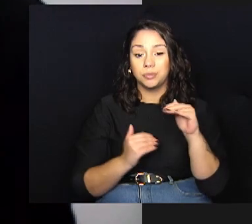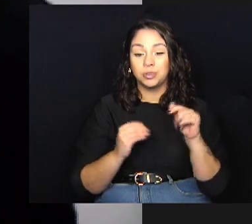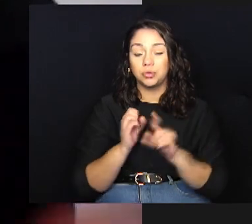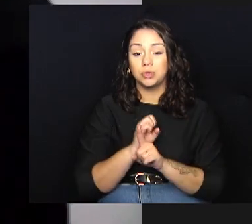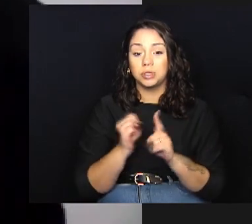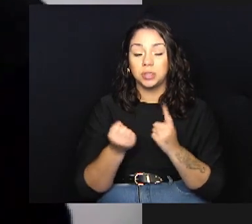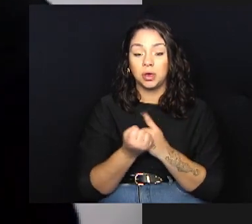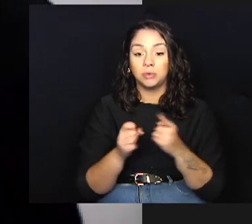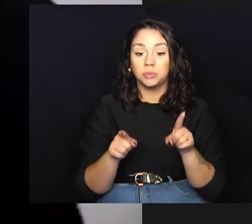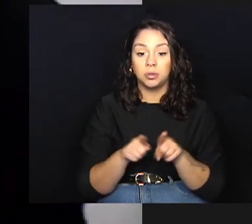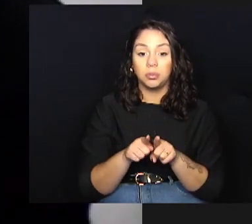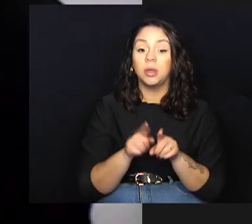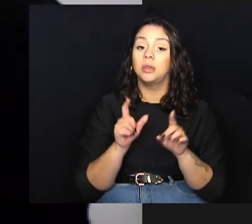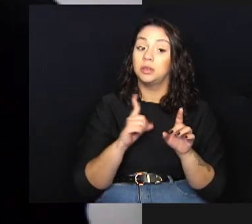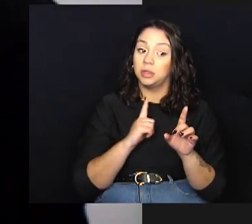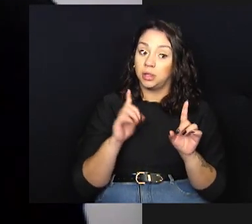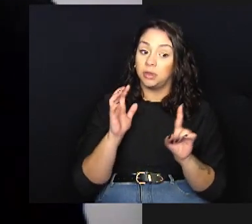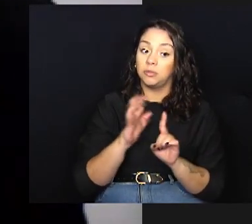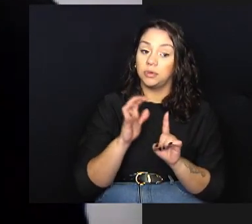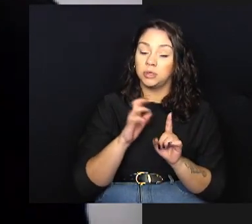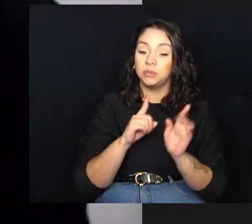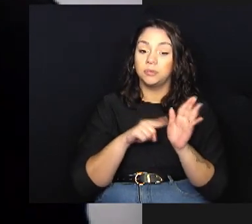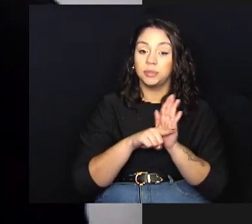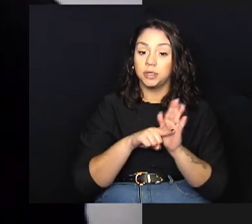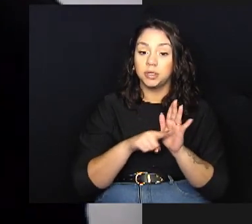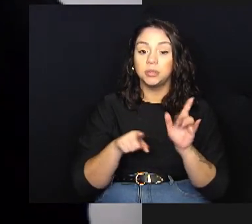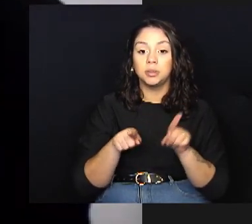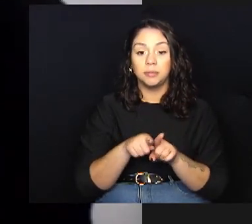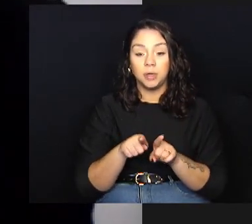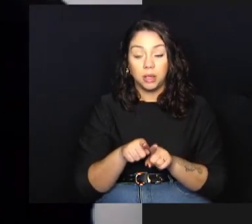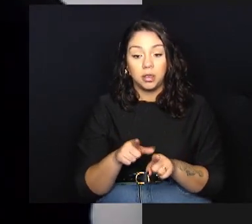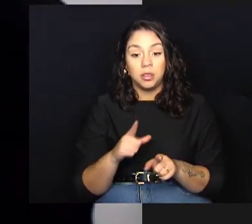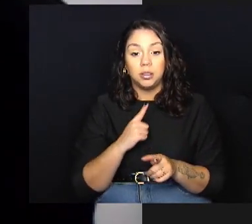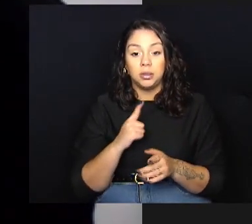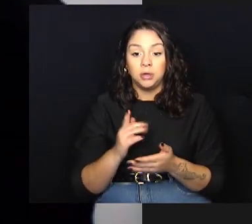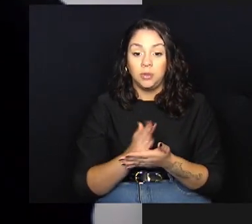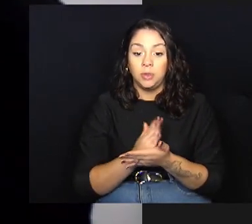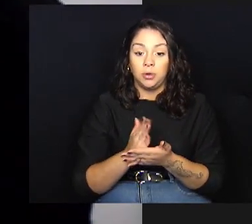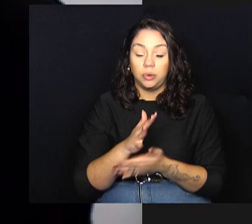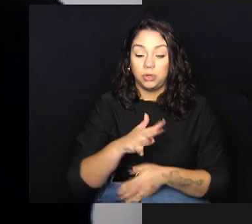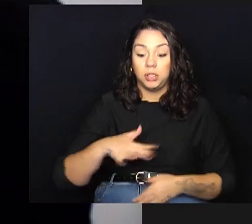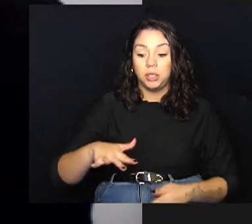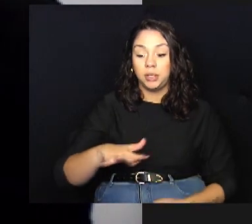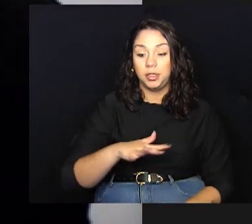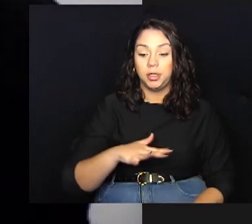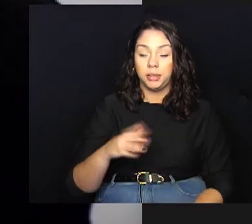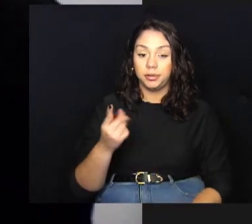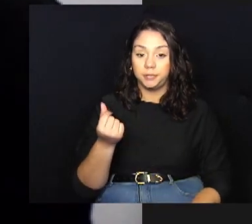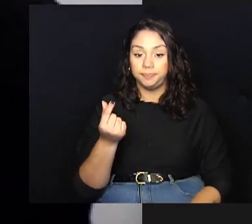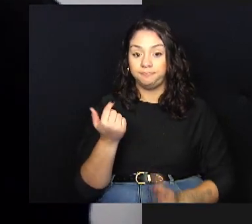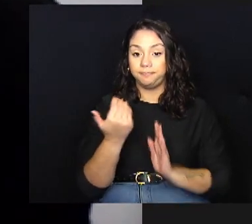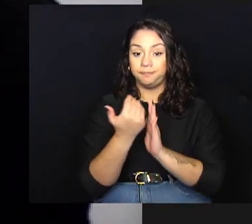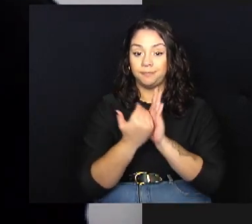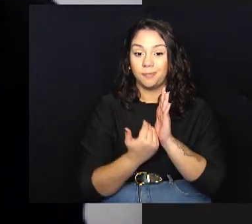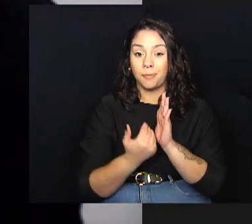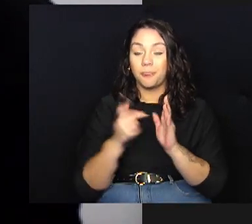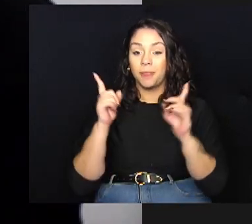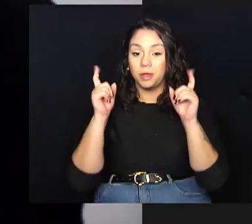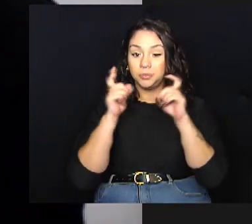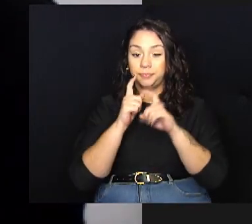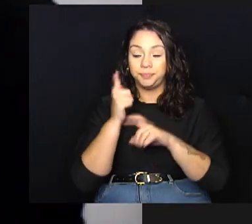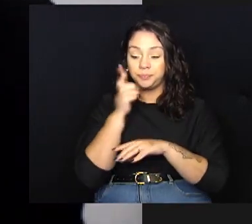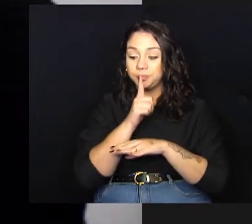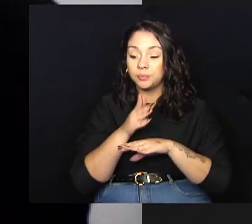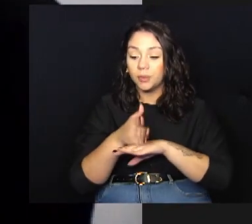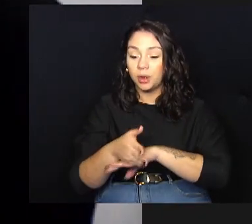que acabam afetando a pesquisa então algumas áreas de baixa renda é um pouco mais difícil a gente conseguir entrar